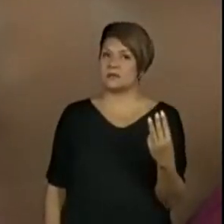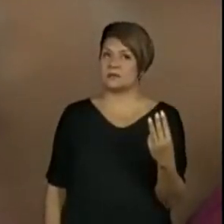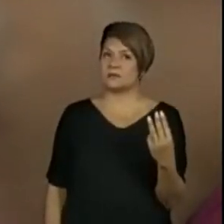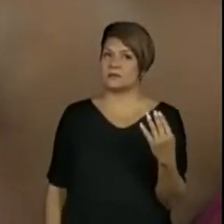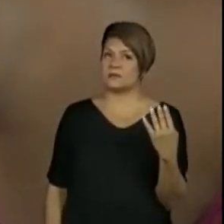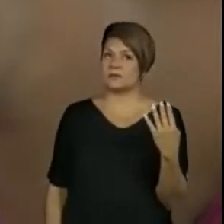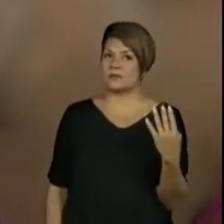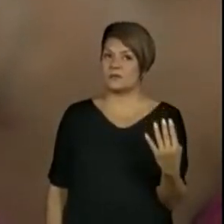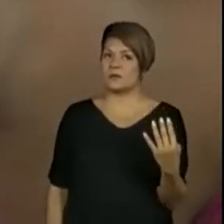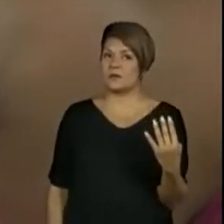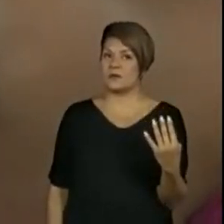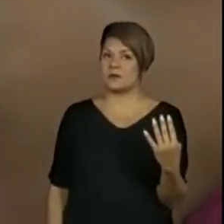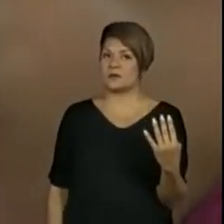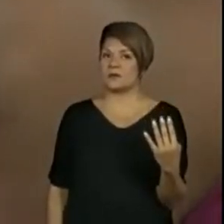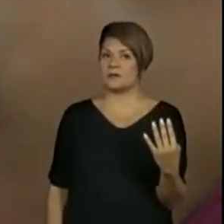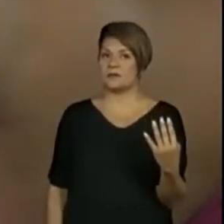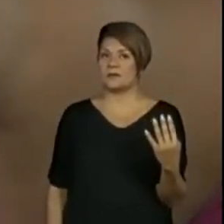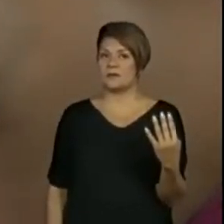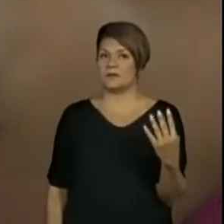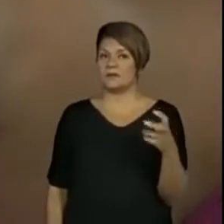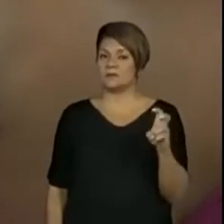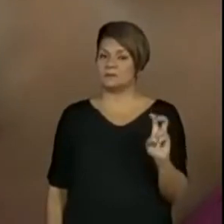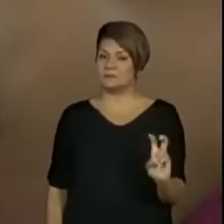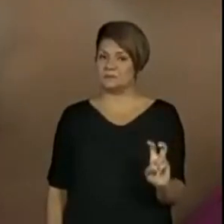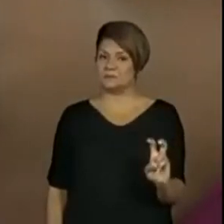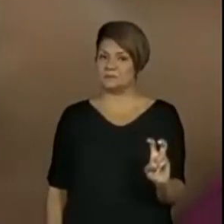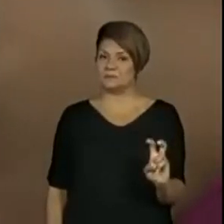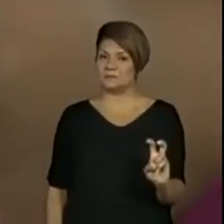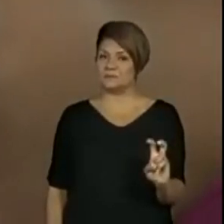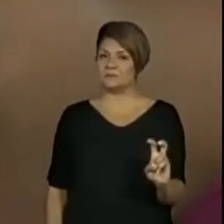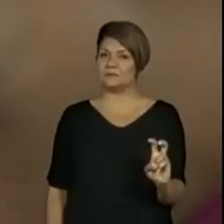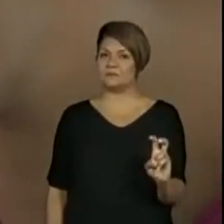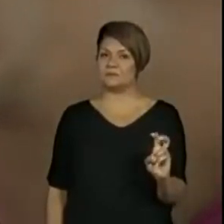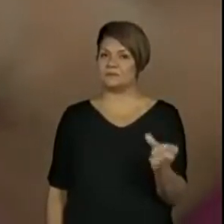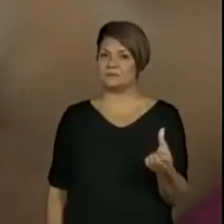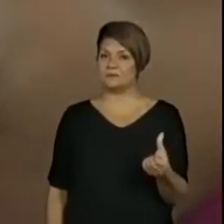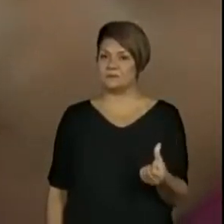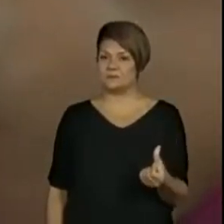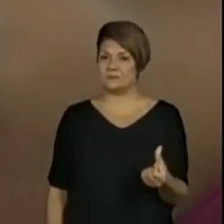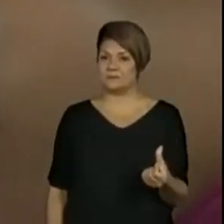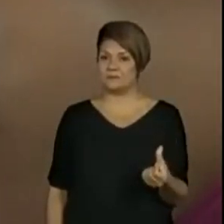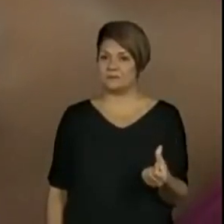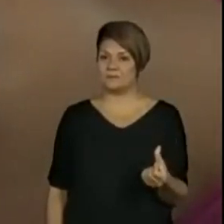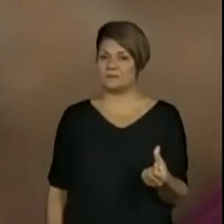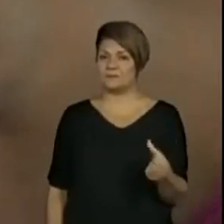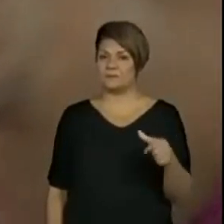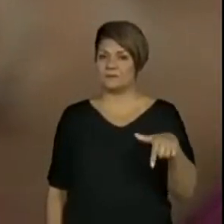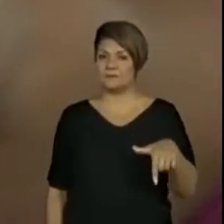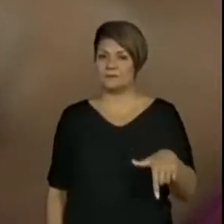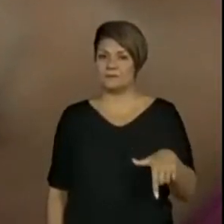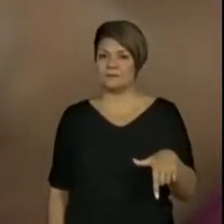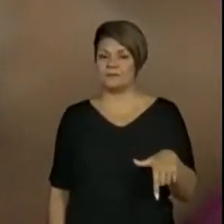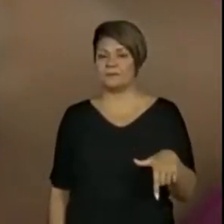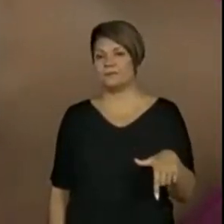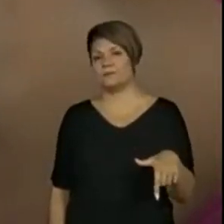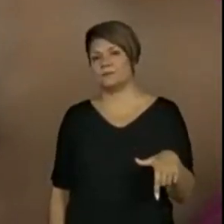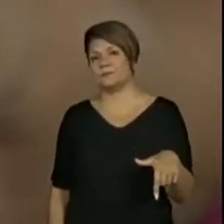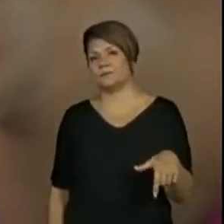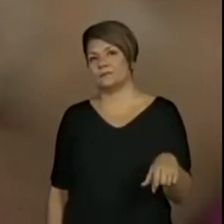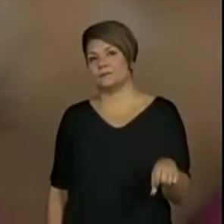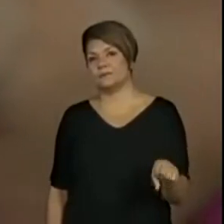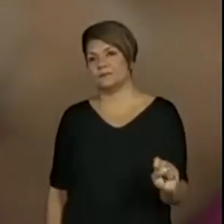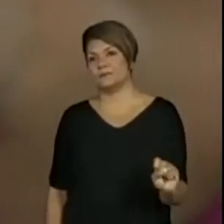três, quatro, cinco, seis,